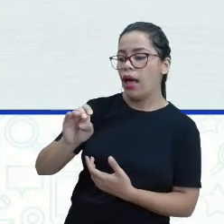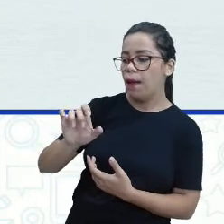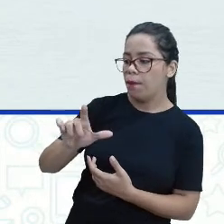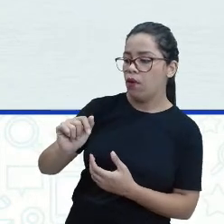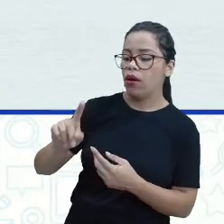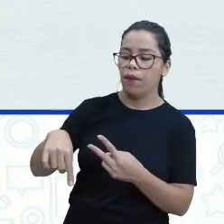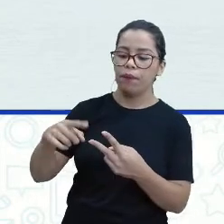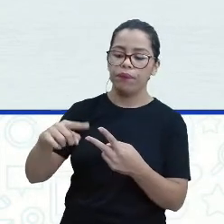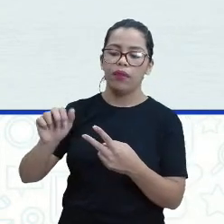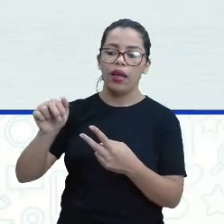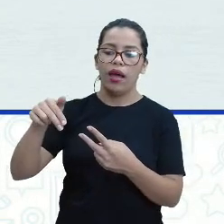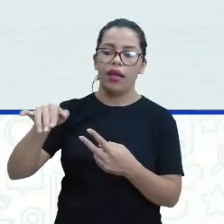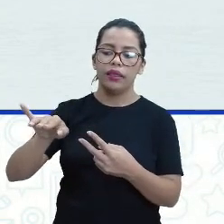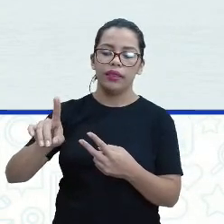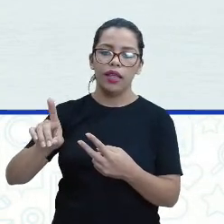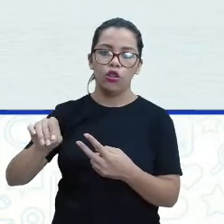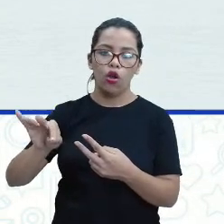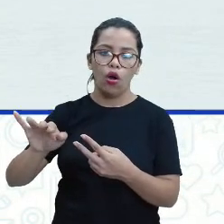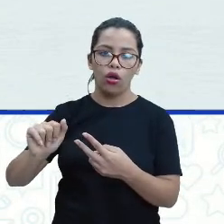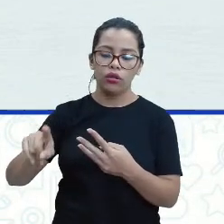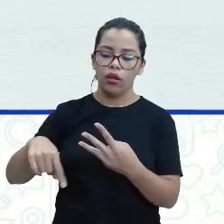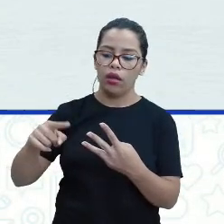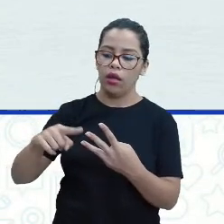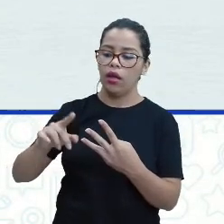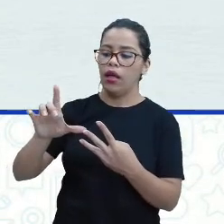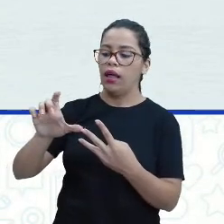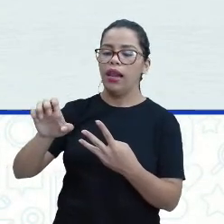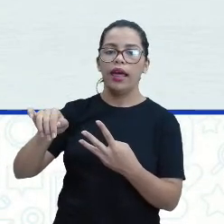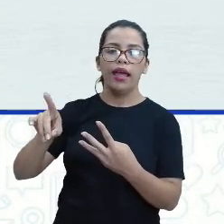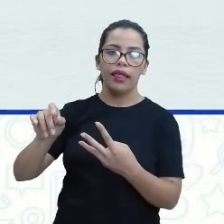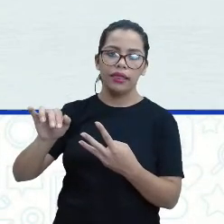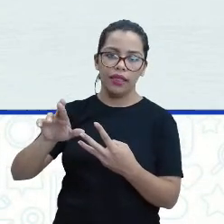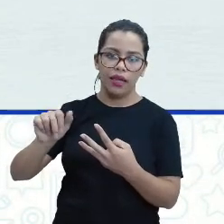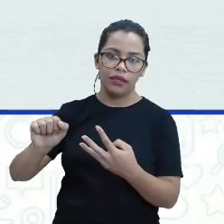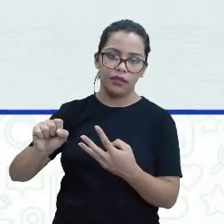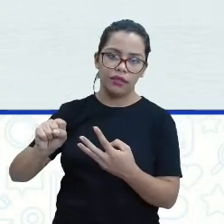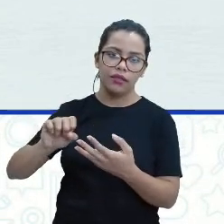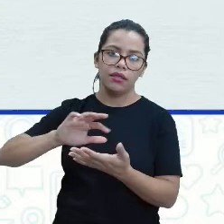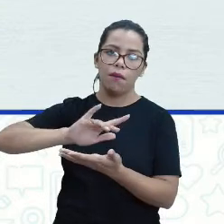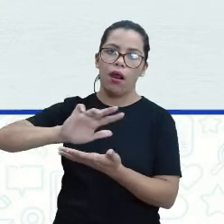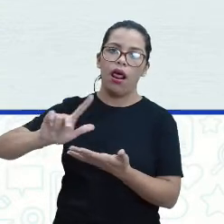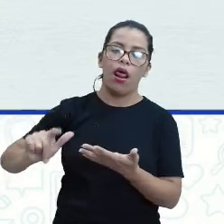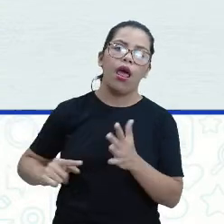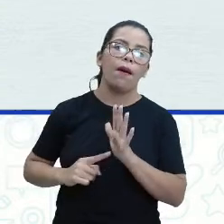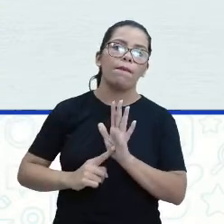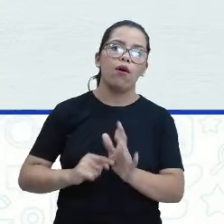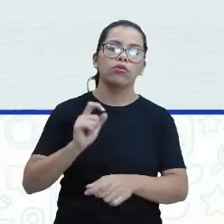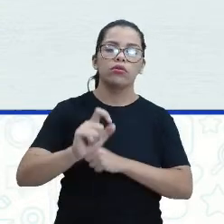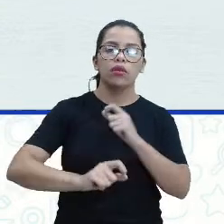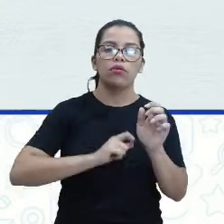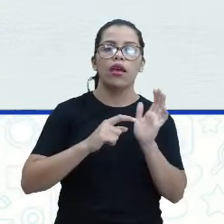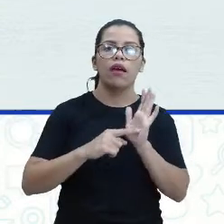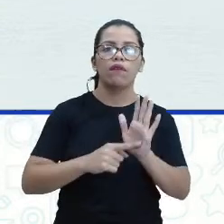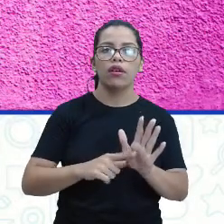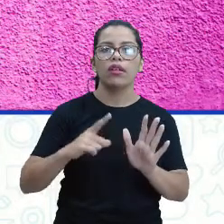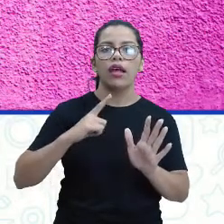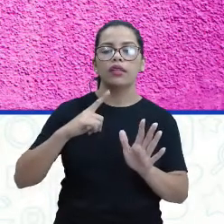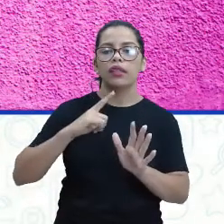E aquelas as narrativas são ficcionais, almejam a representação da verdade, o discurso baseados em